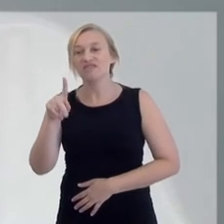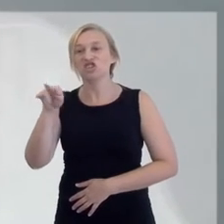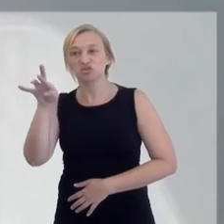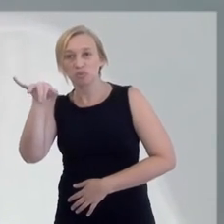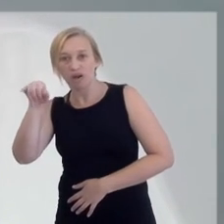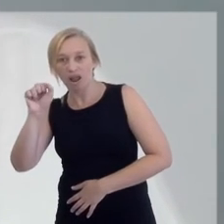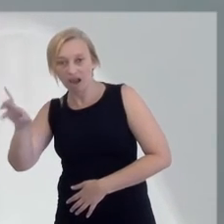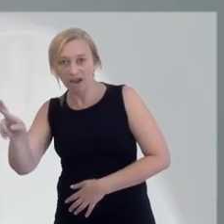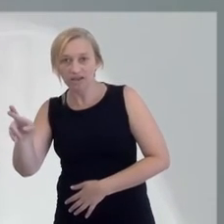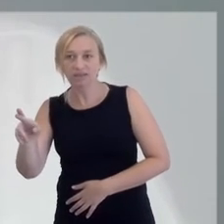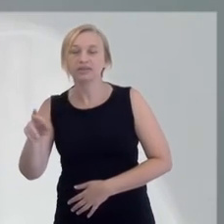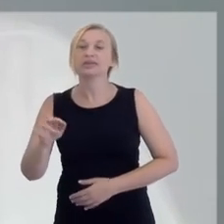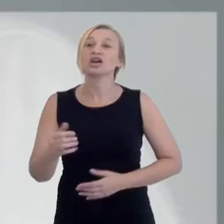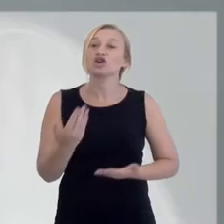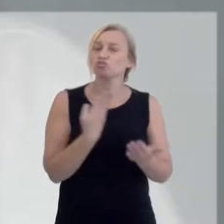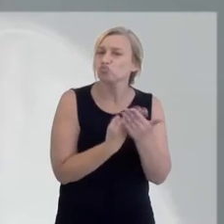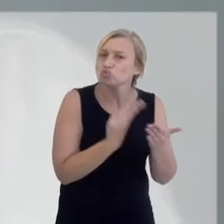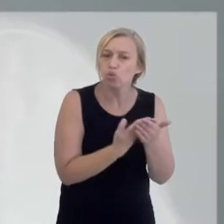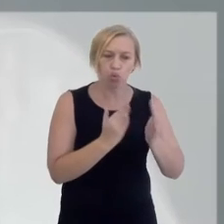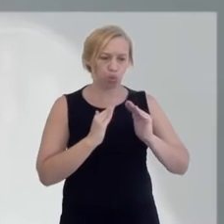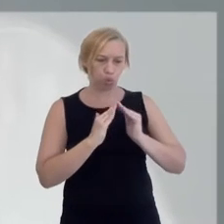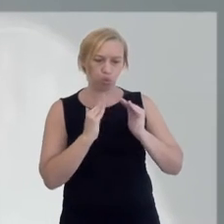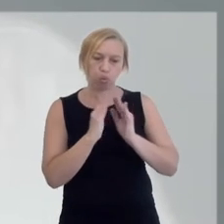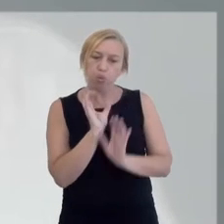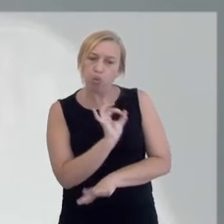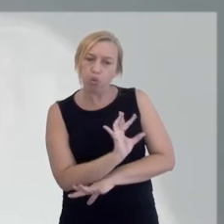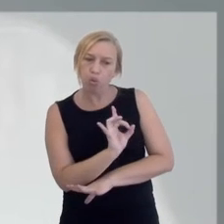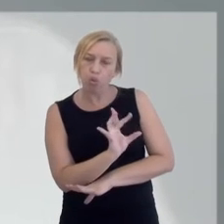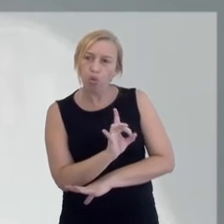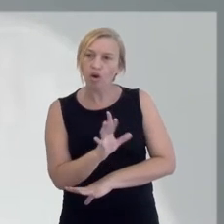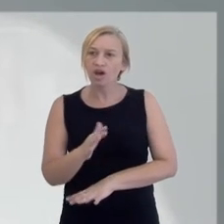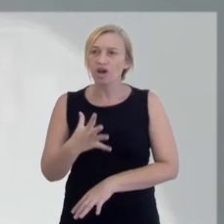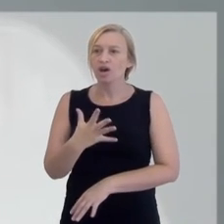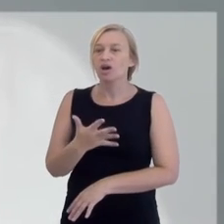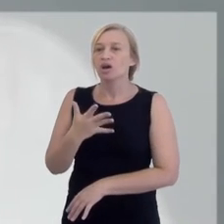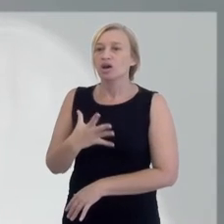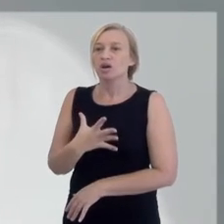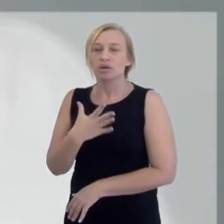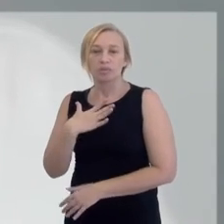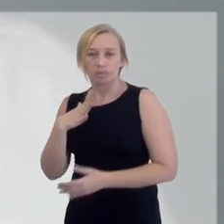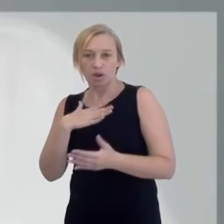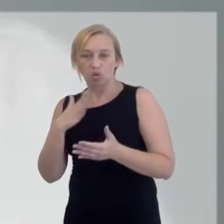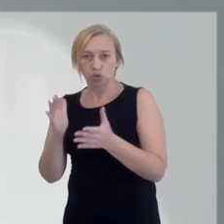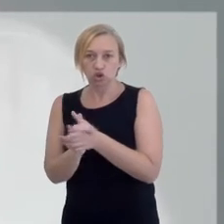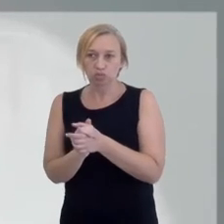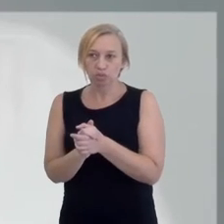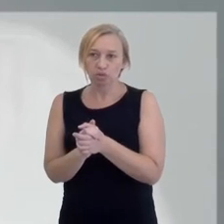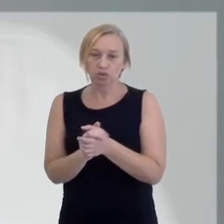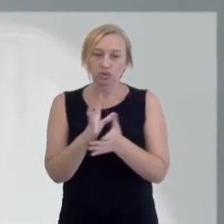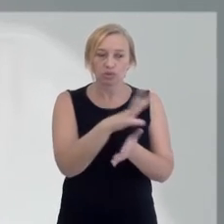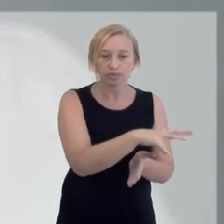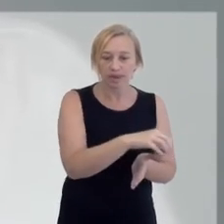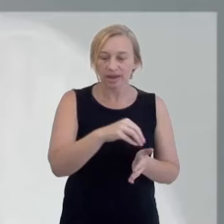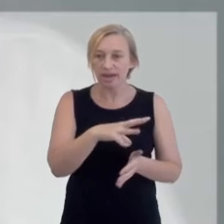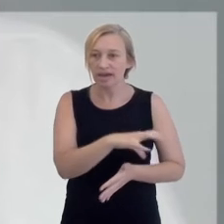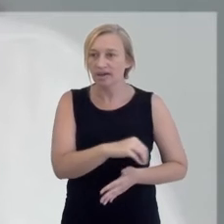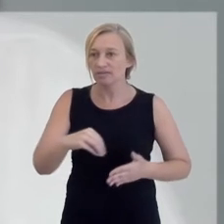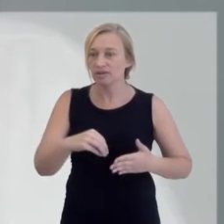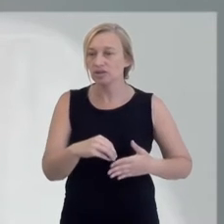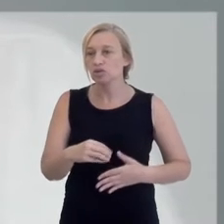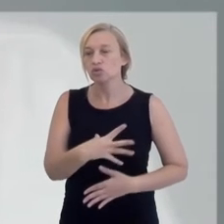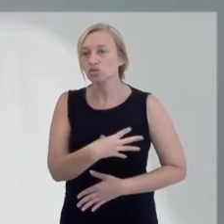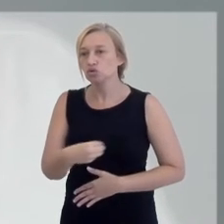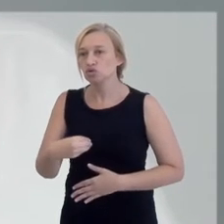E estudei muito em casa sozinha. Meu marido pegava minhas filhas e saía com as crianças para eu poder